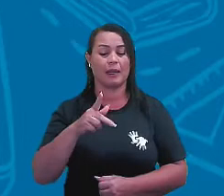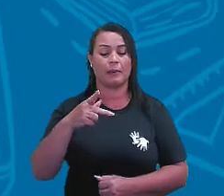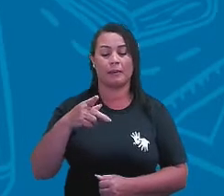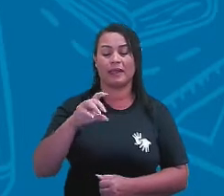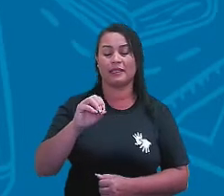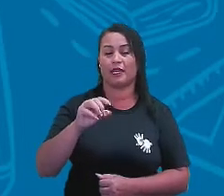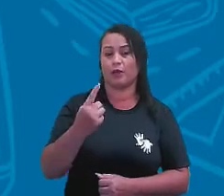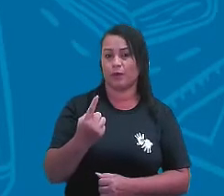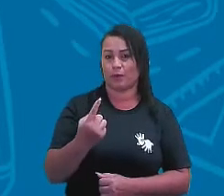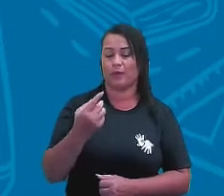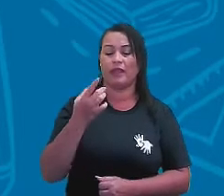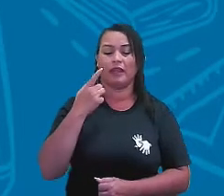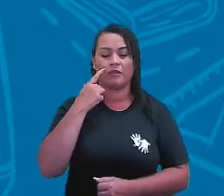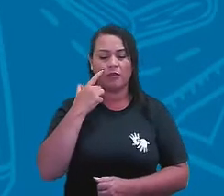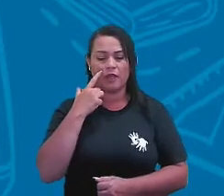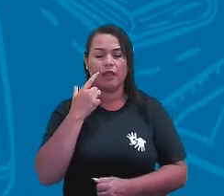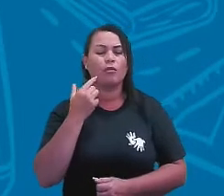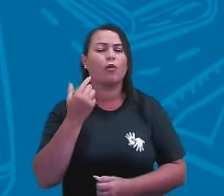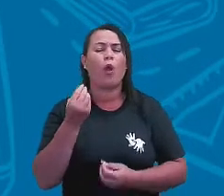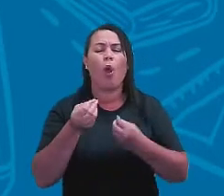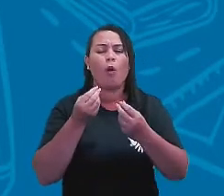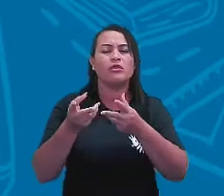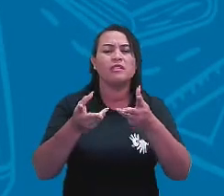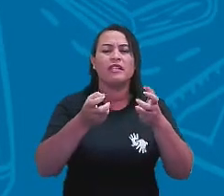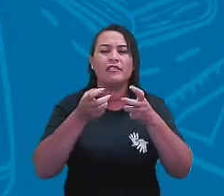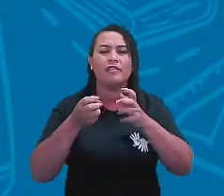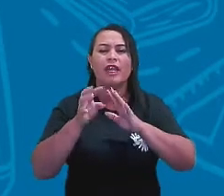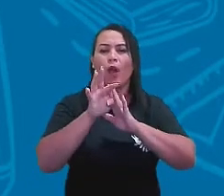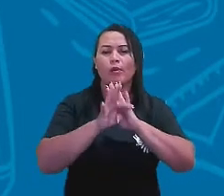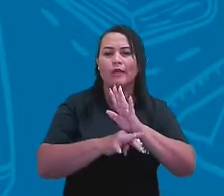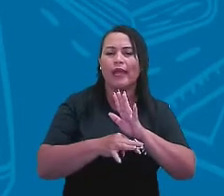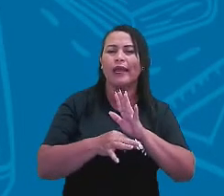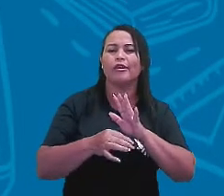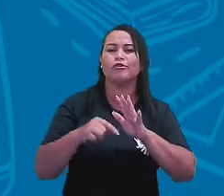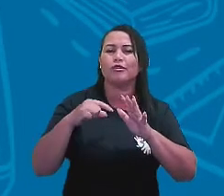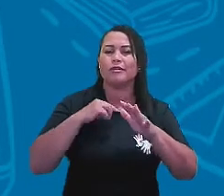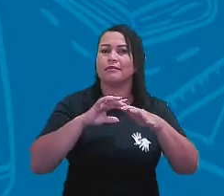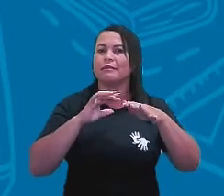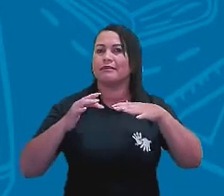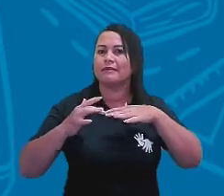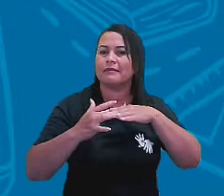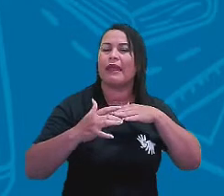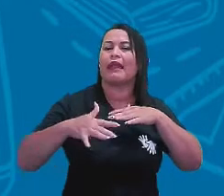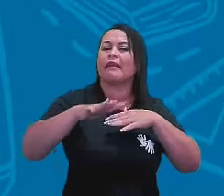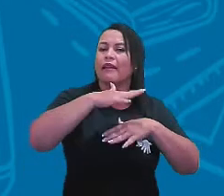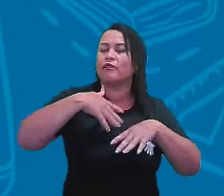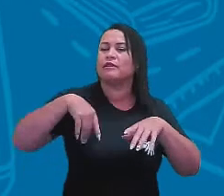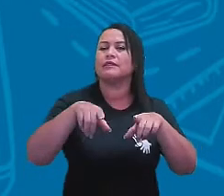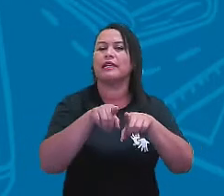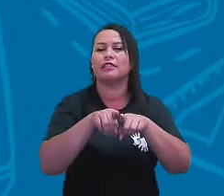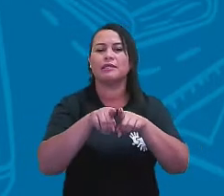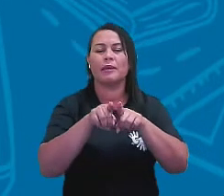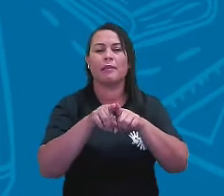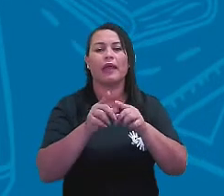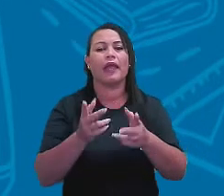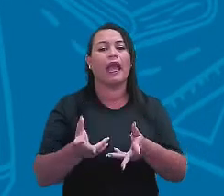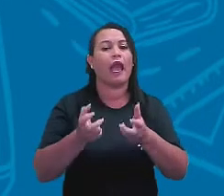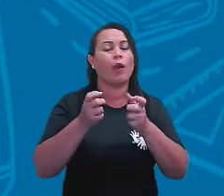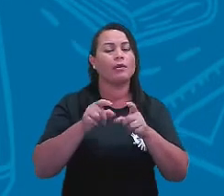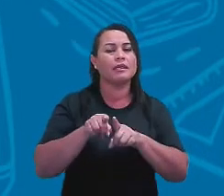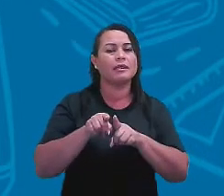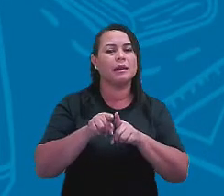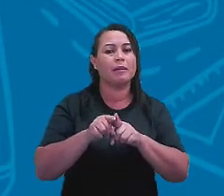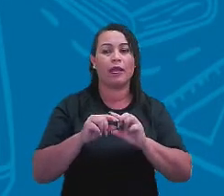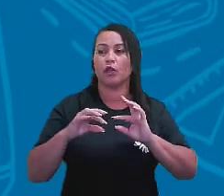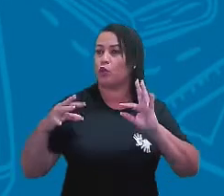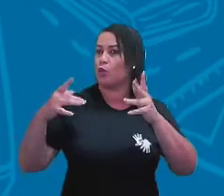que circulam no cotidiano, nas mídias, na imprensa de massa e digital, reconhecendo para